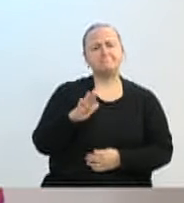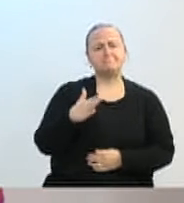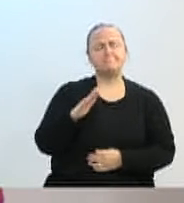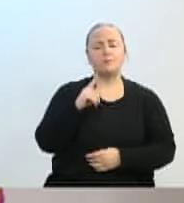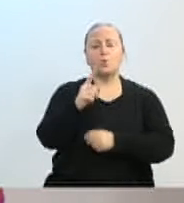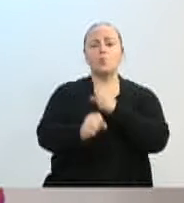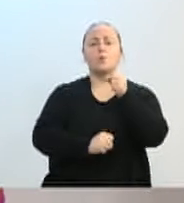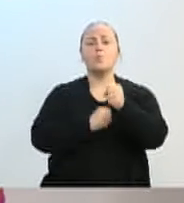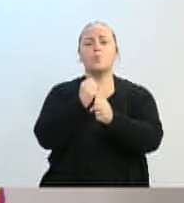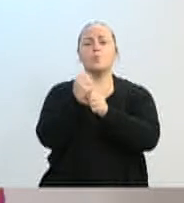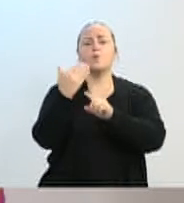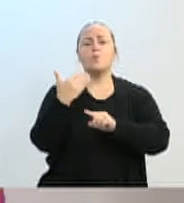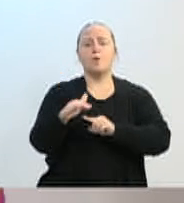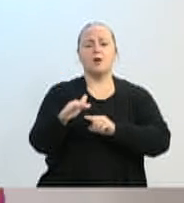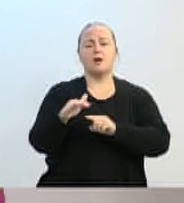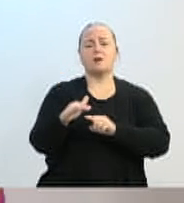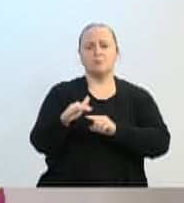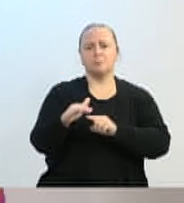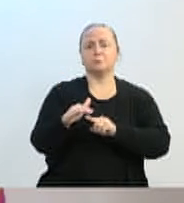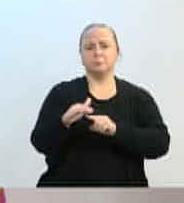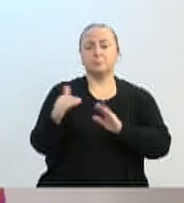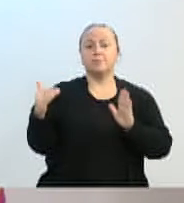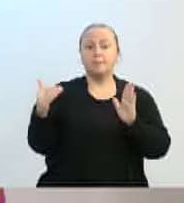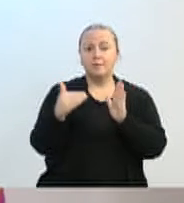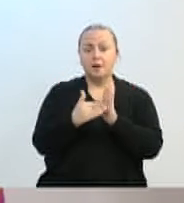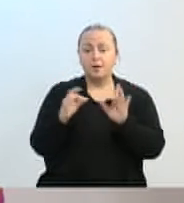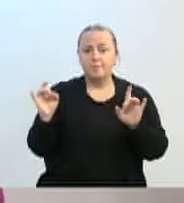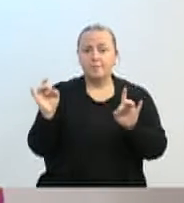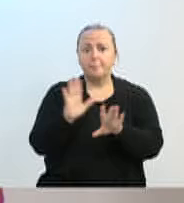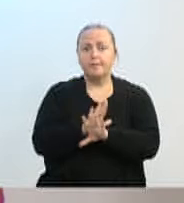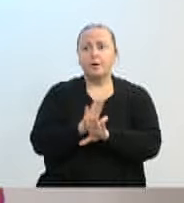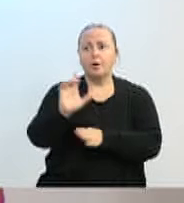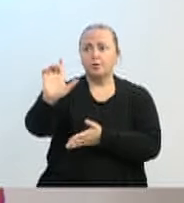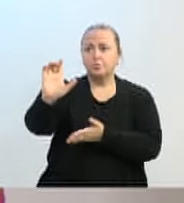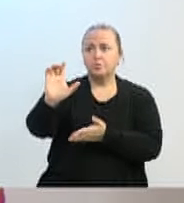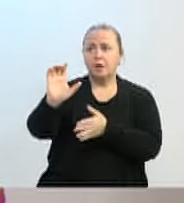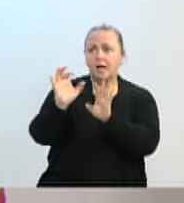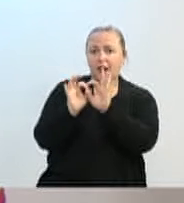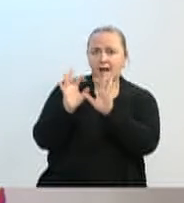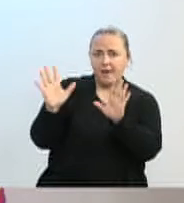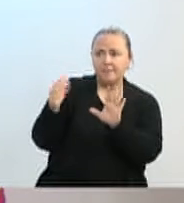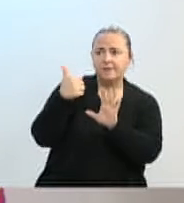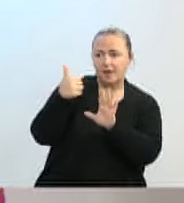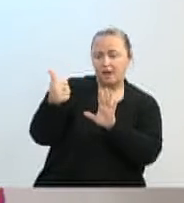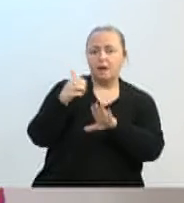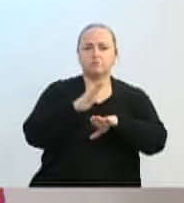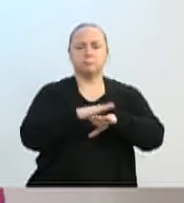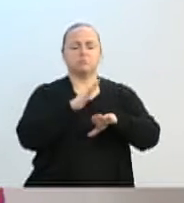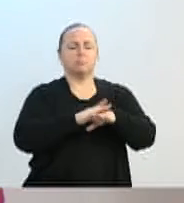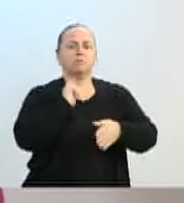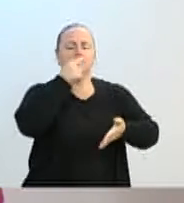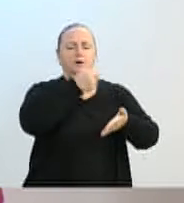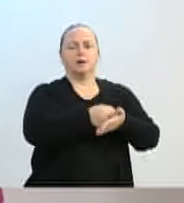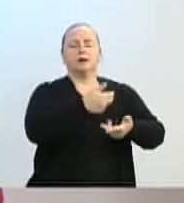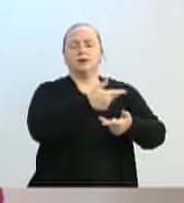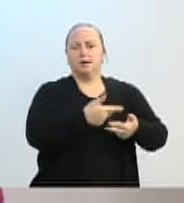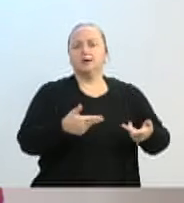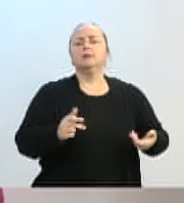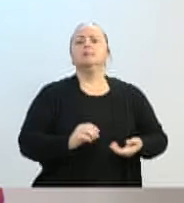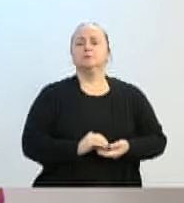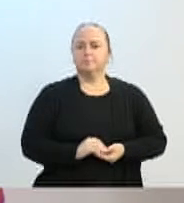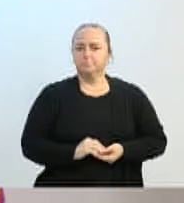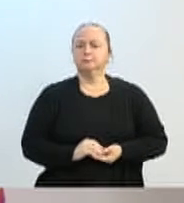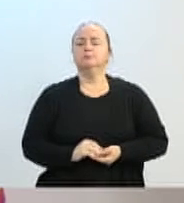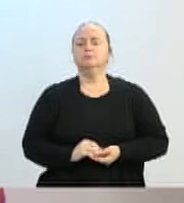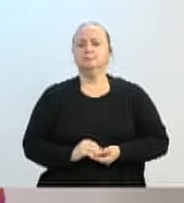paradas, até que a Prefeitura teve a autorização e, com recursos próprios, tem concluído essas obras. Nós participamos recentemente